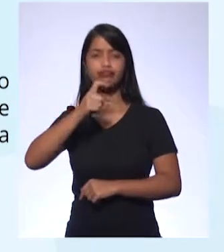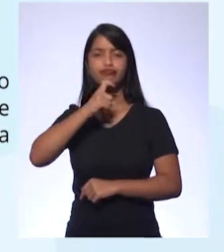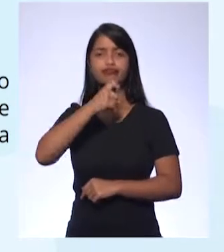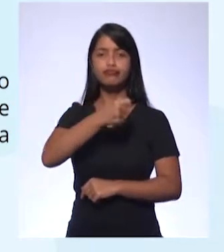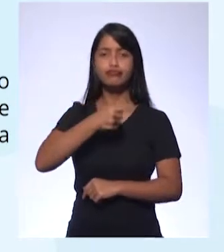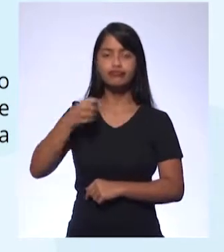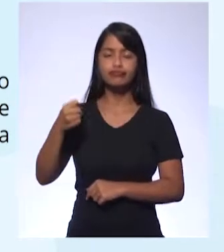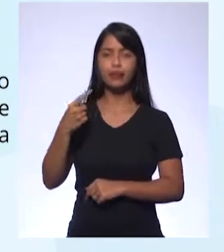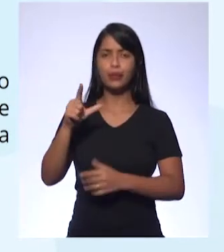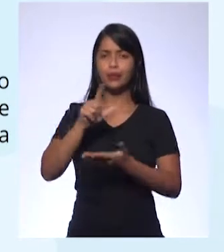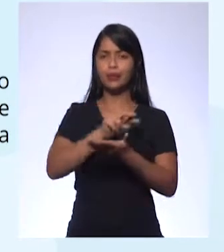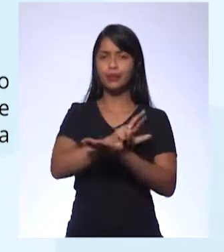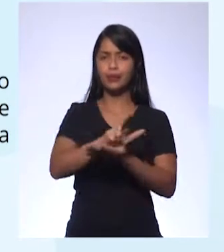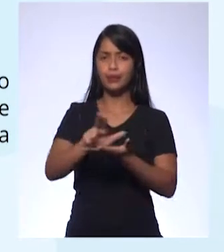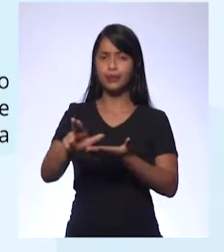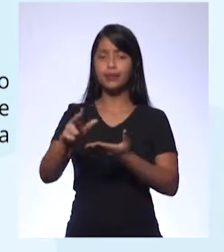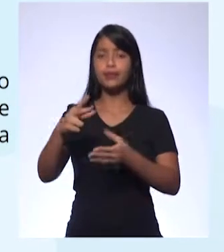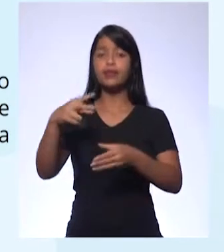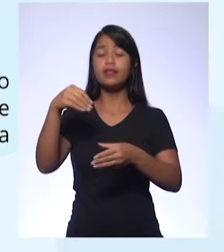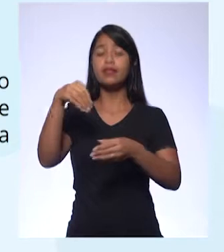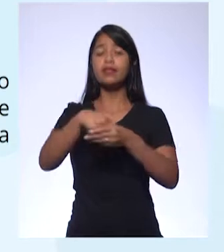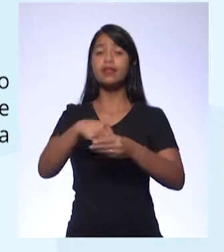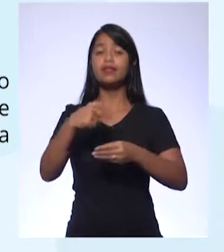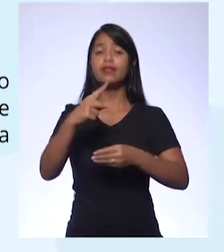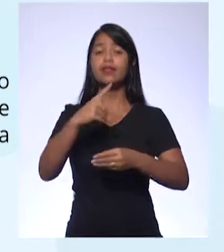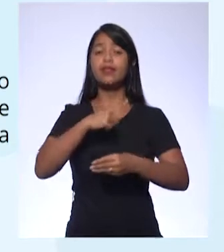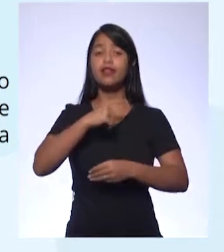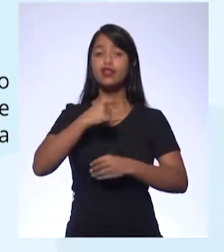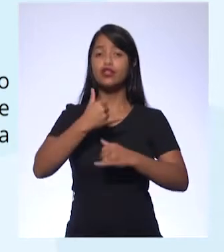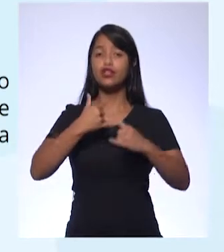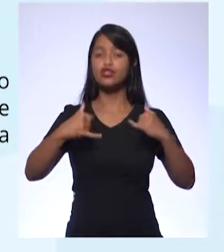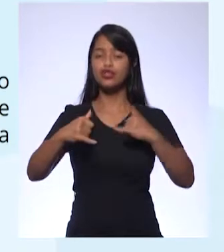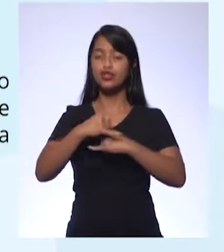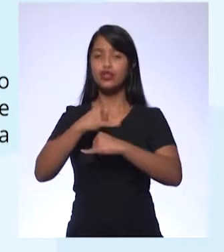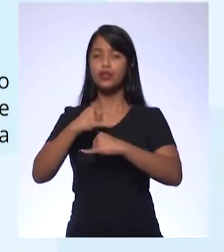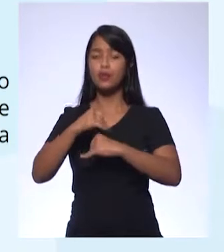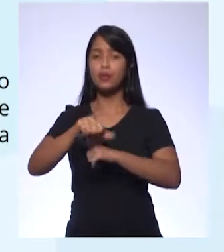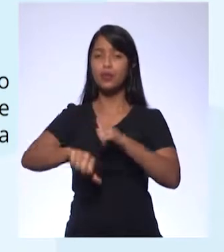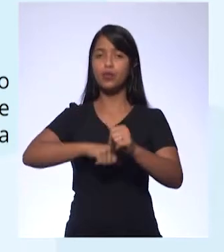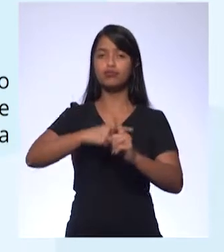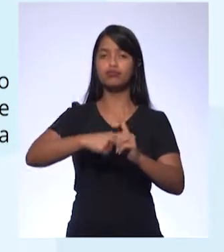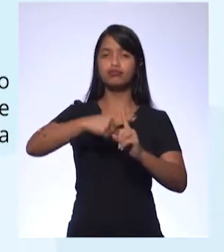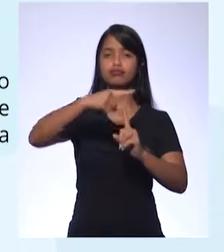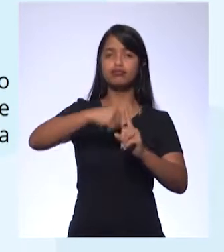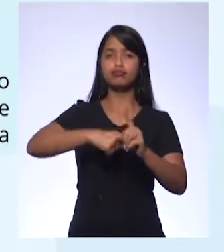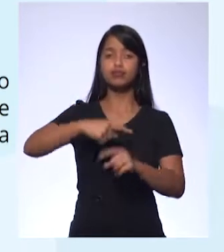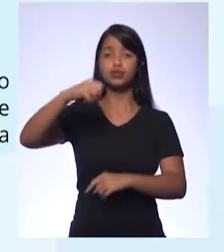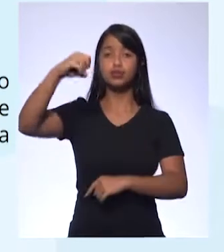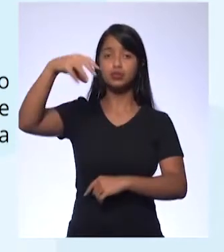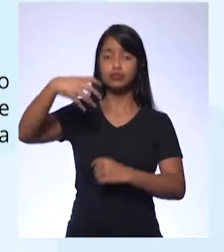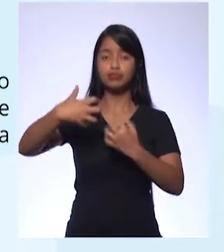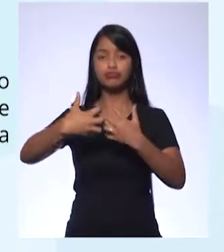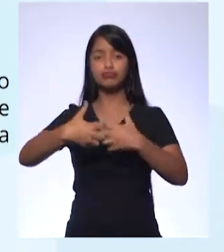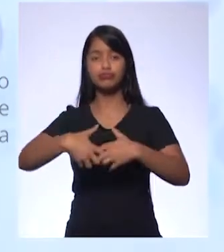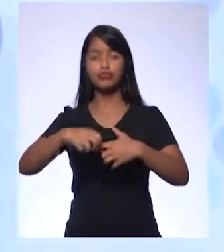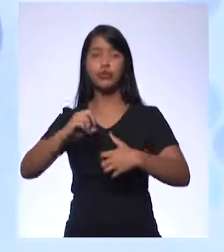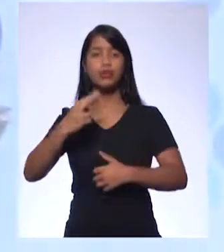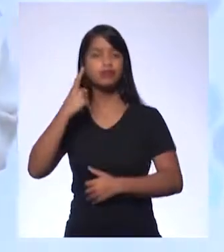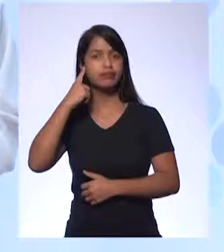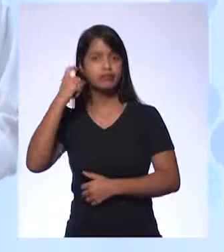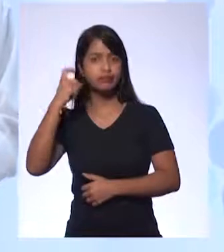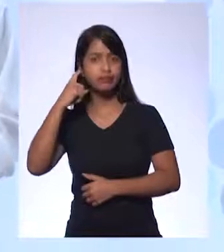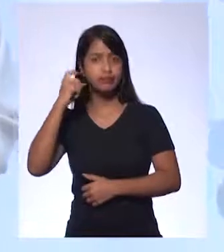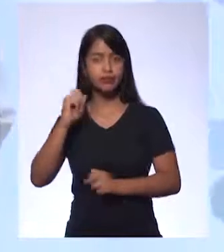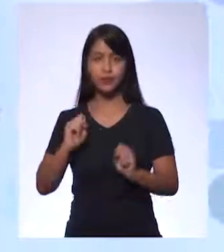acordo com o tipo de transformação de energia elétrica para as térmicas, luminosa, sonora e mecânica. Muito bem,